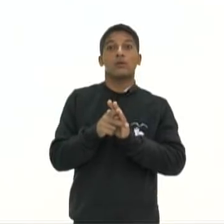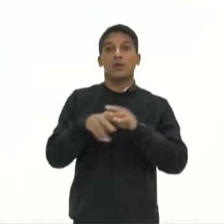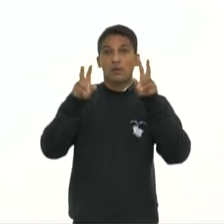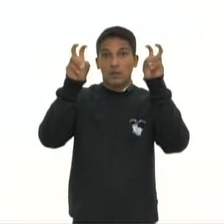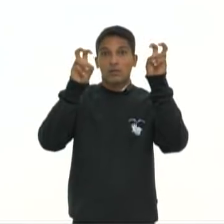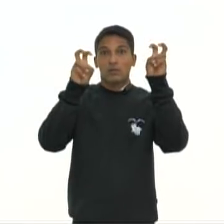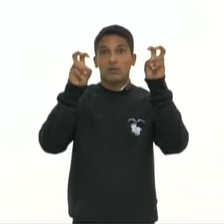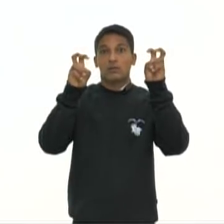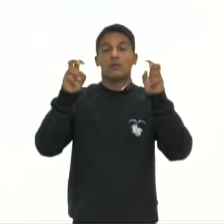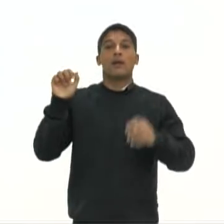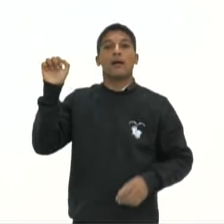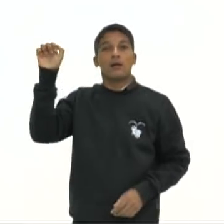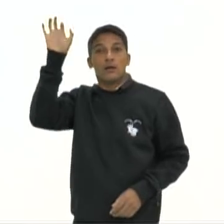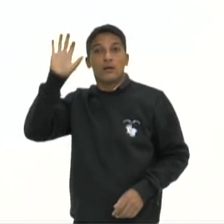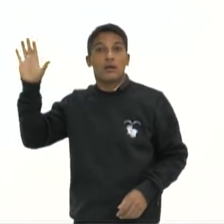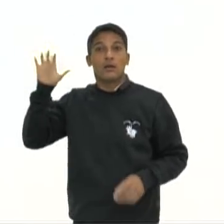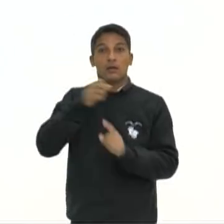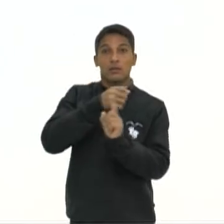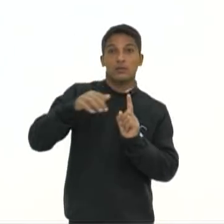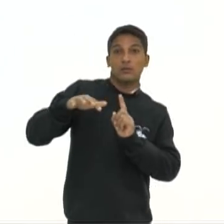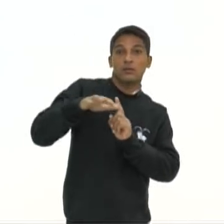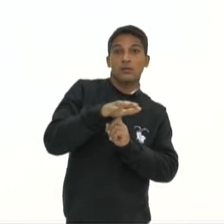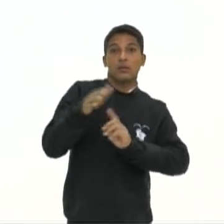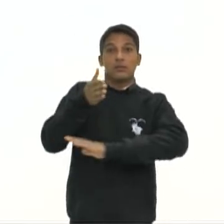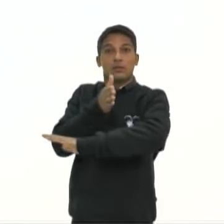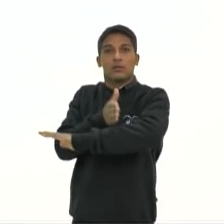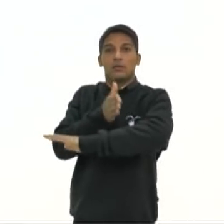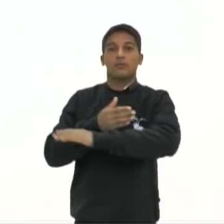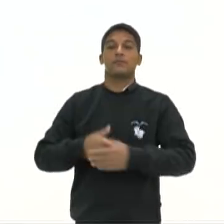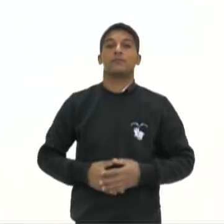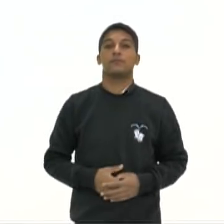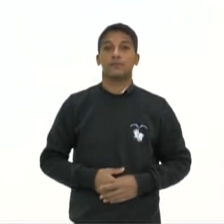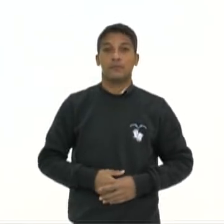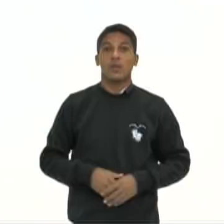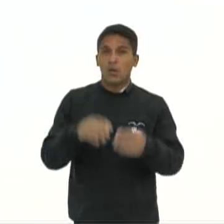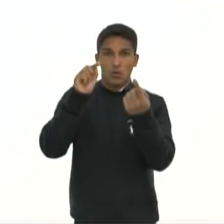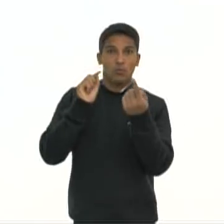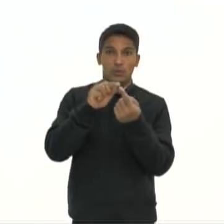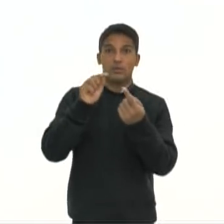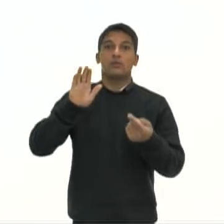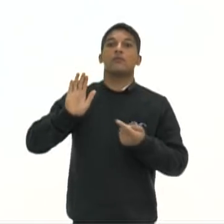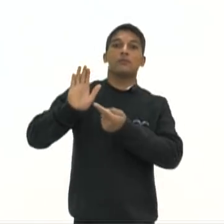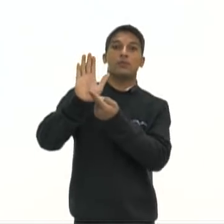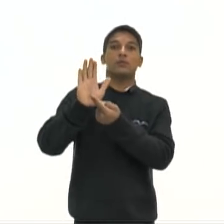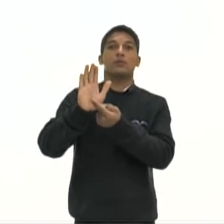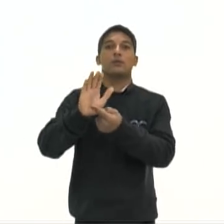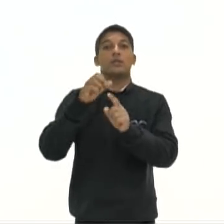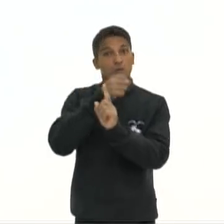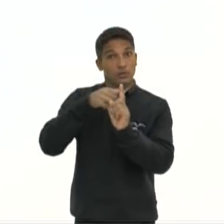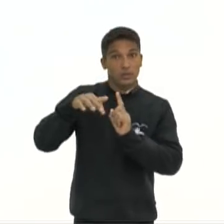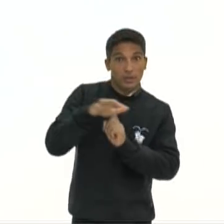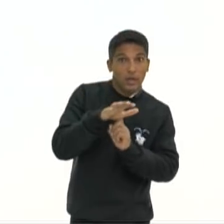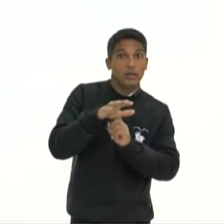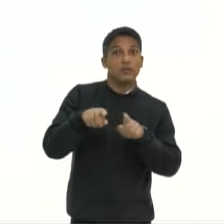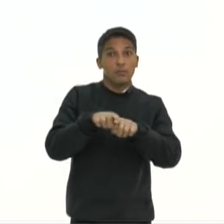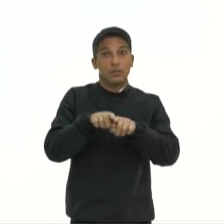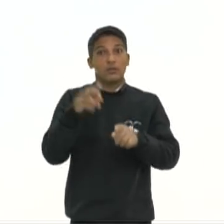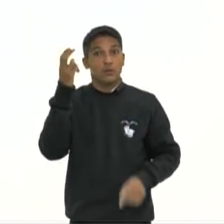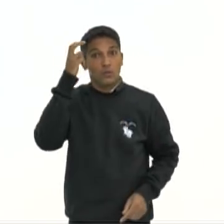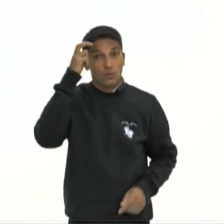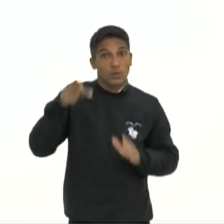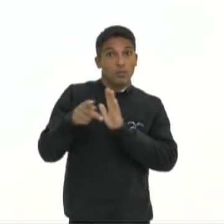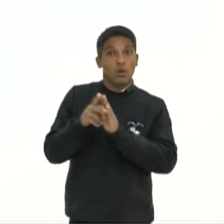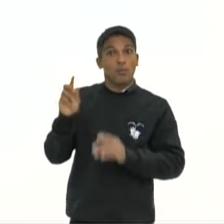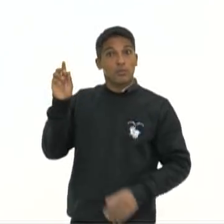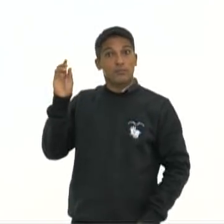nosso principal objetivo é apresentar como que a sociedade e a cultura, né, durante a Idade Média, 1000 anos de Idade